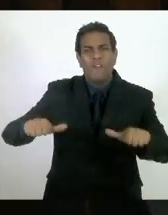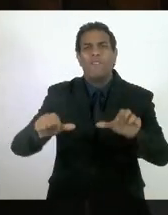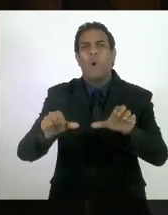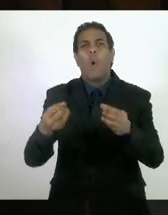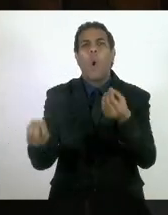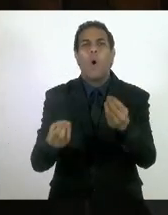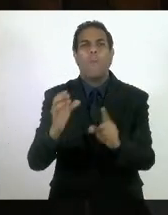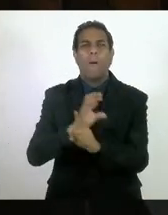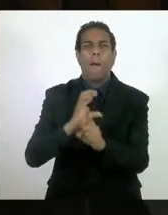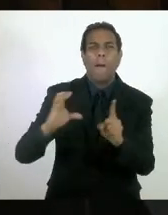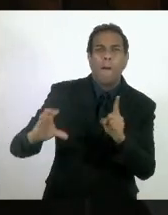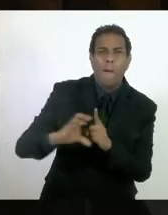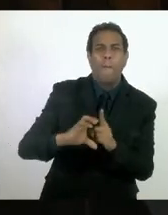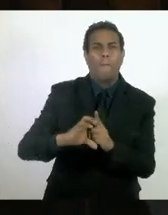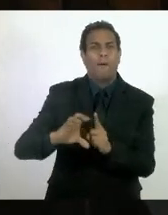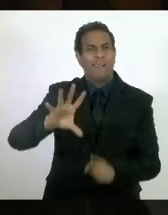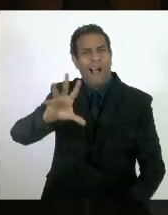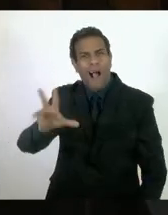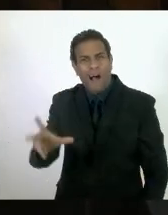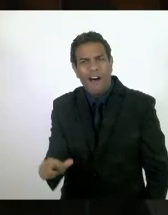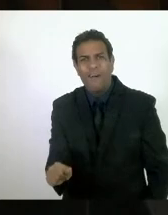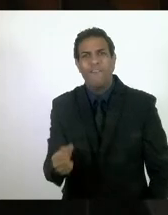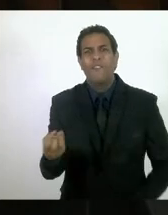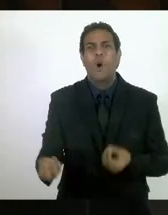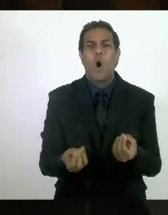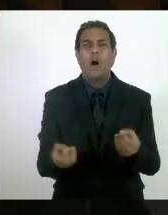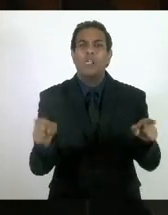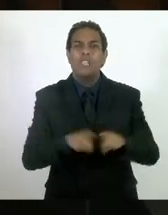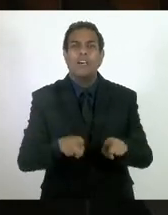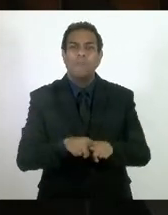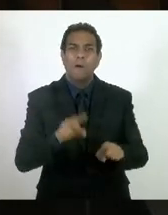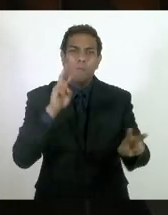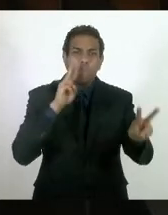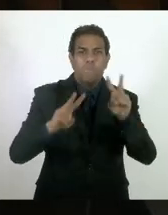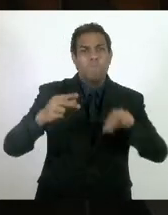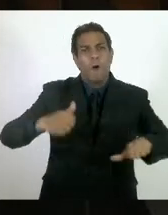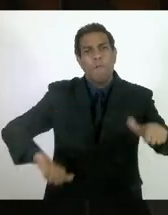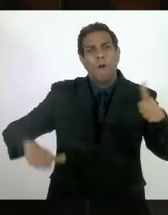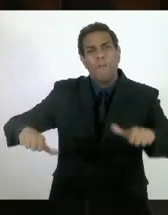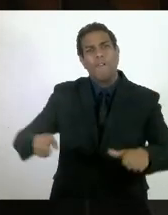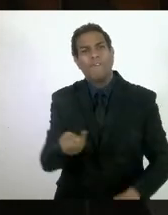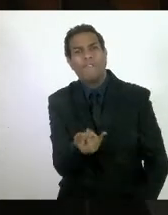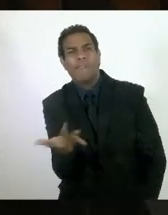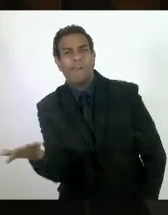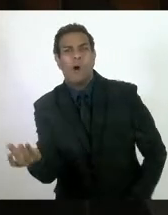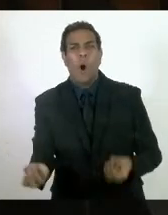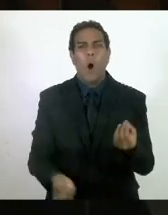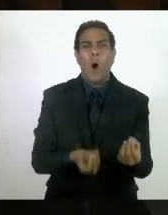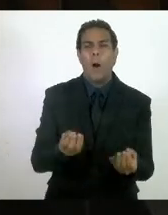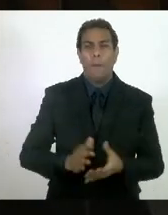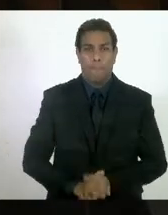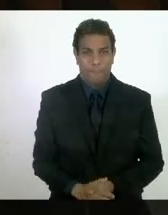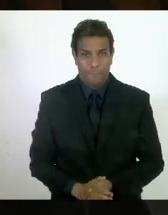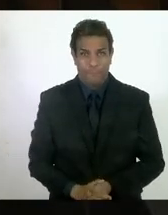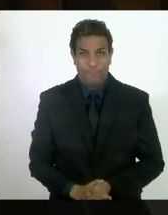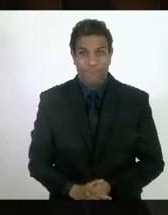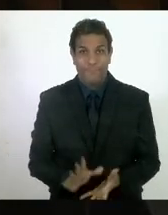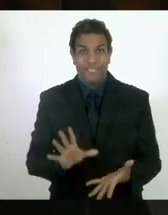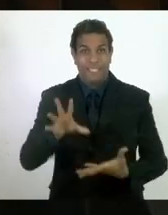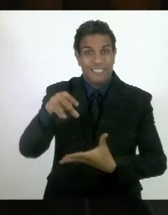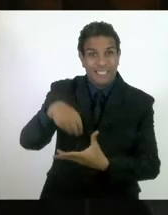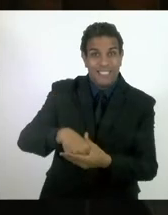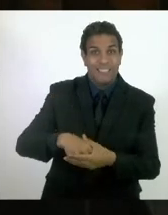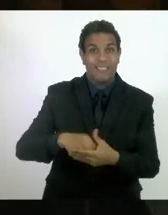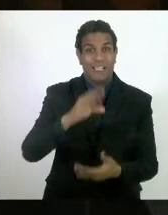cultos afro-brasileiros por exemplo ou como ele vai poder ver e a liturgia